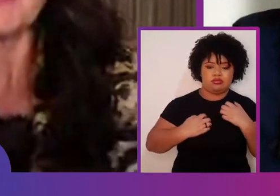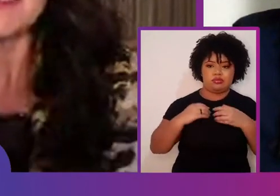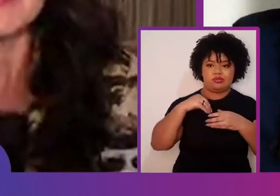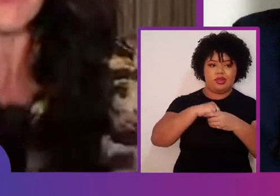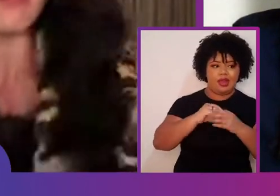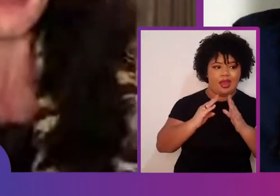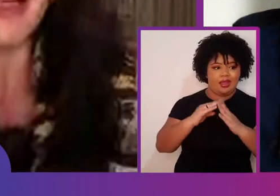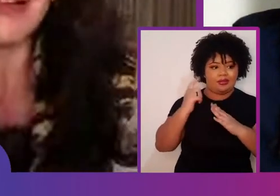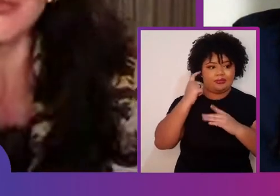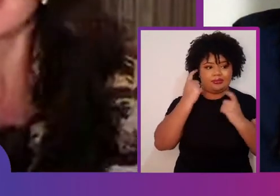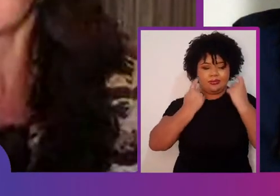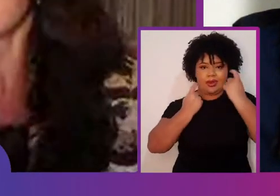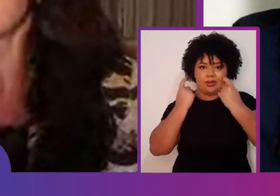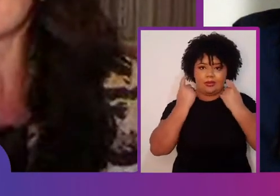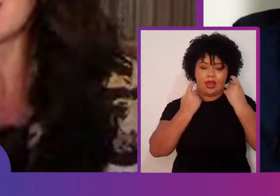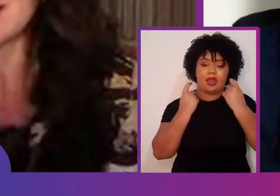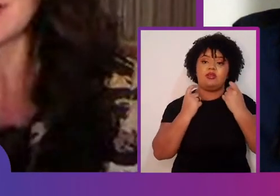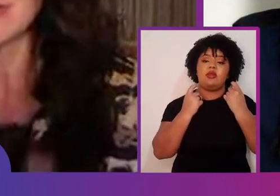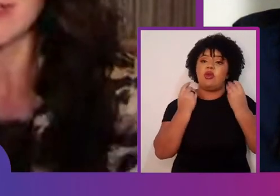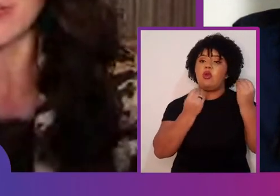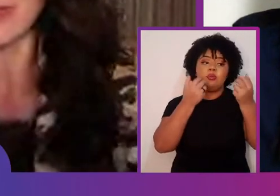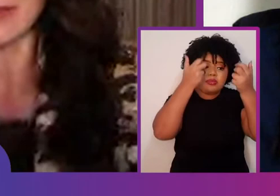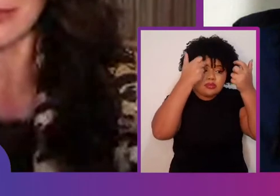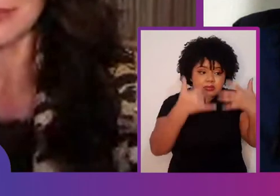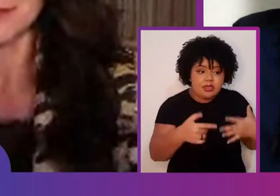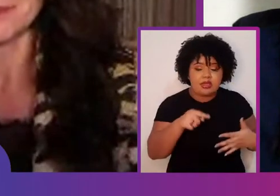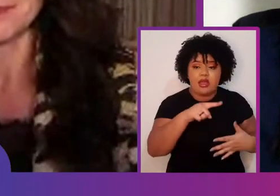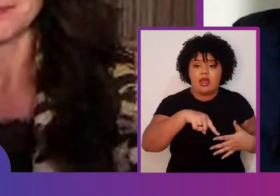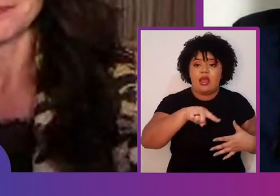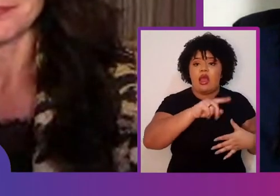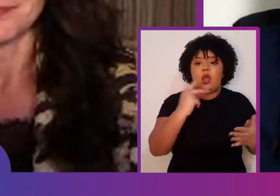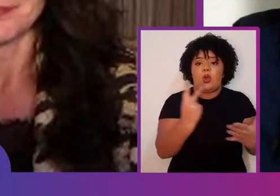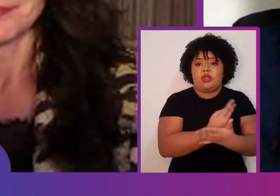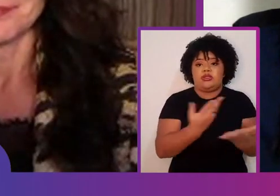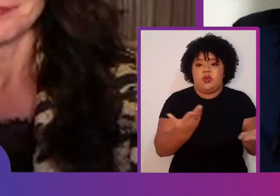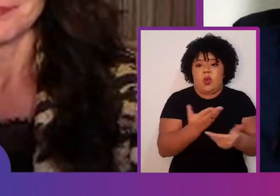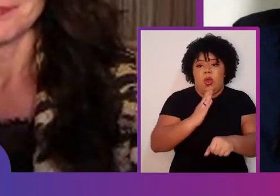e para explicar para elas o que que está acontecendo nesse momento?